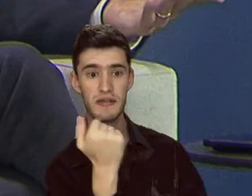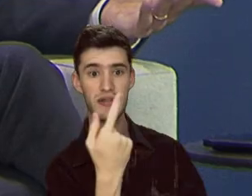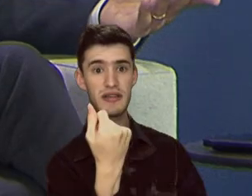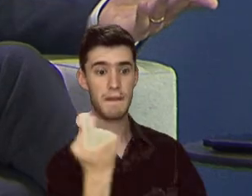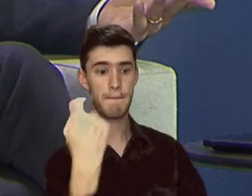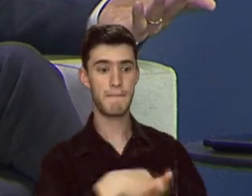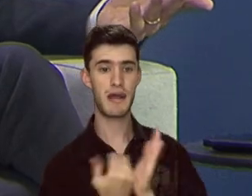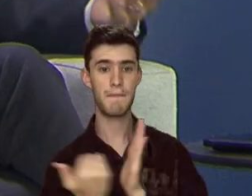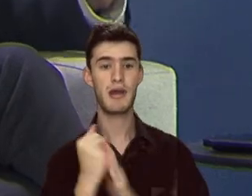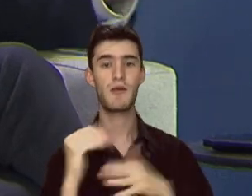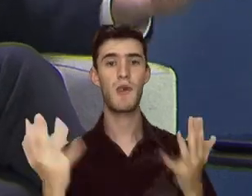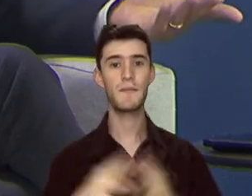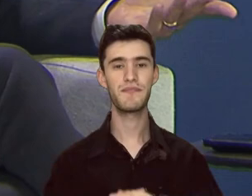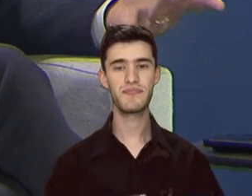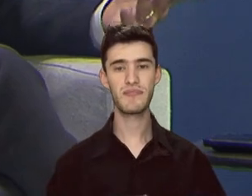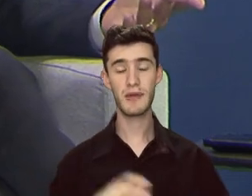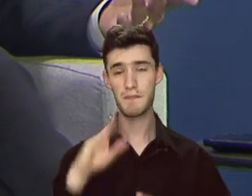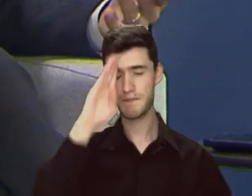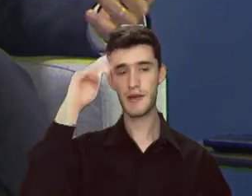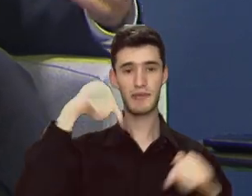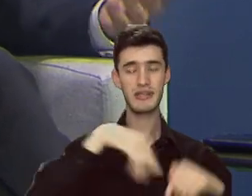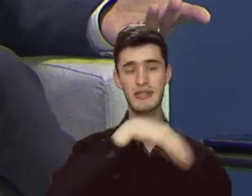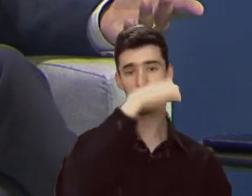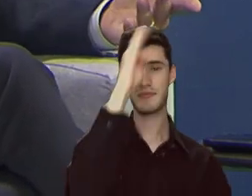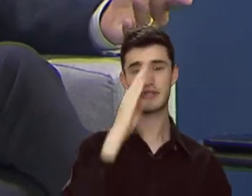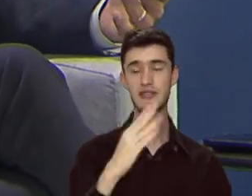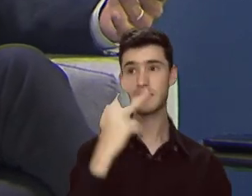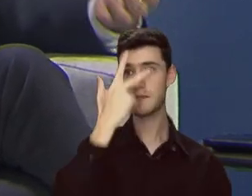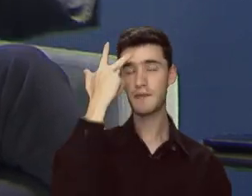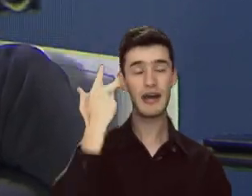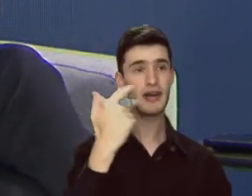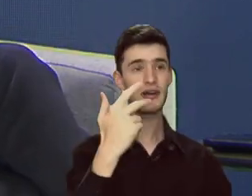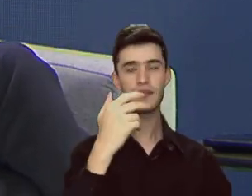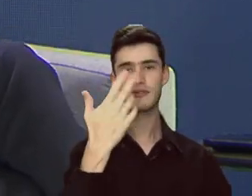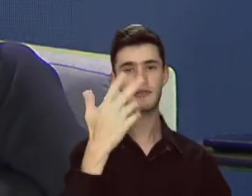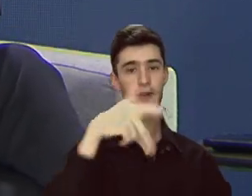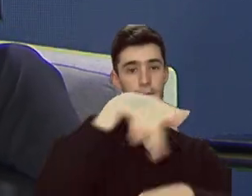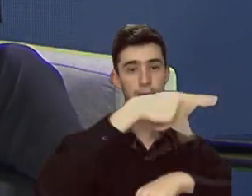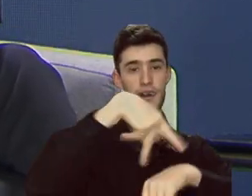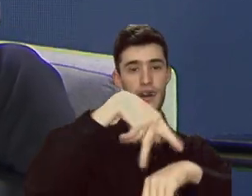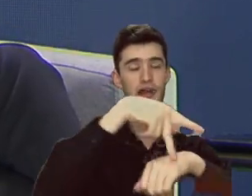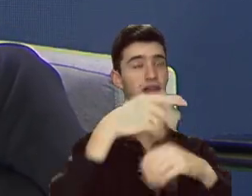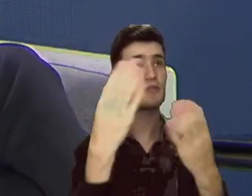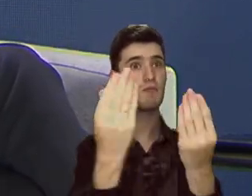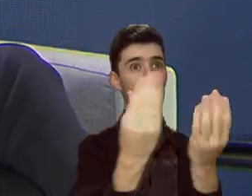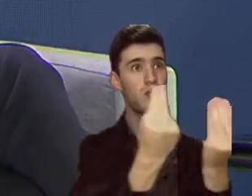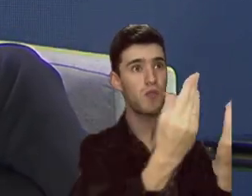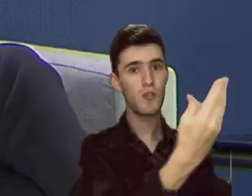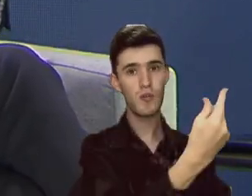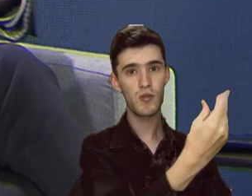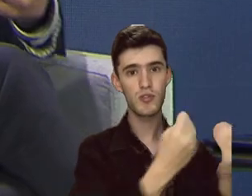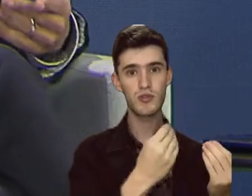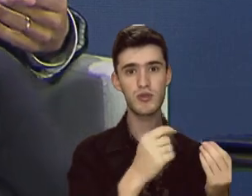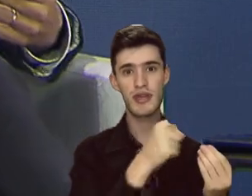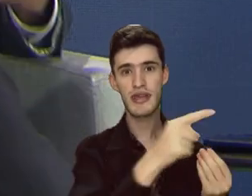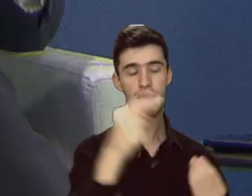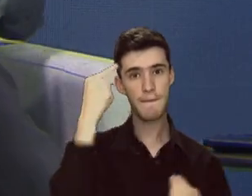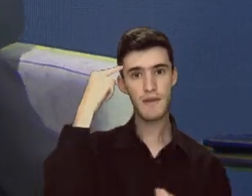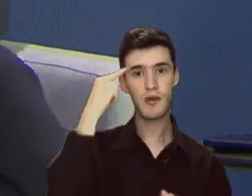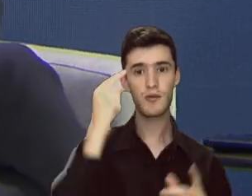é muito diferente dos outros né Na maioria a maioria dos países a grande emissão vem da própria matriz energética gerar energia